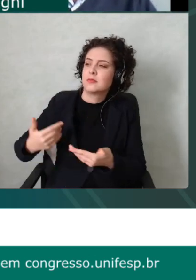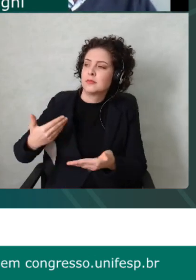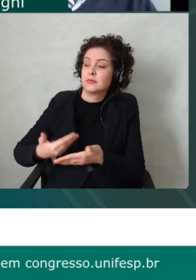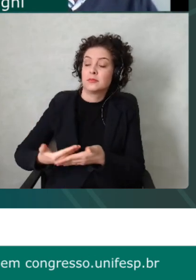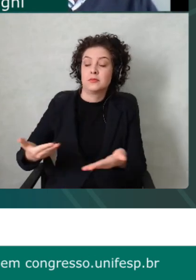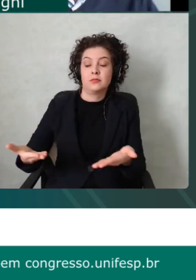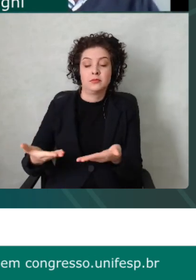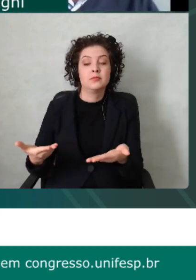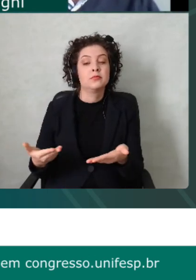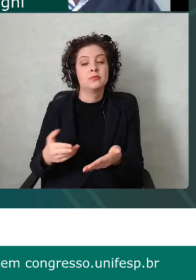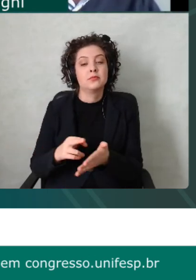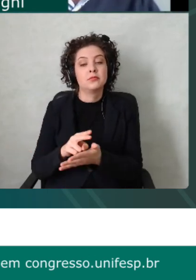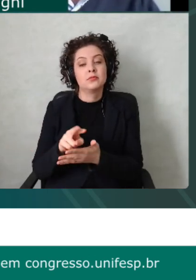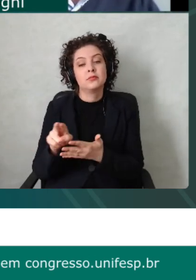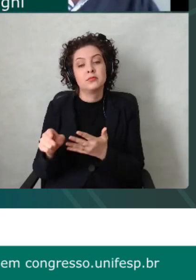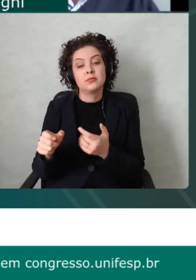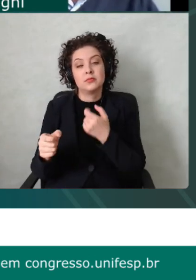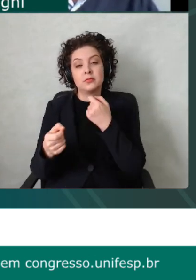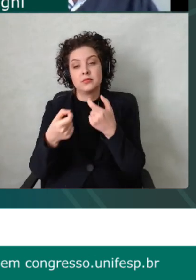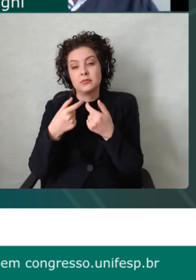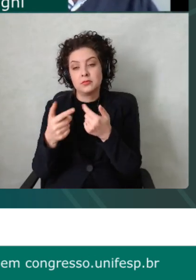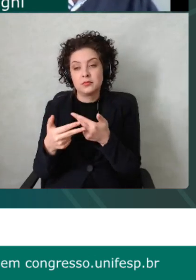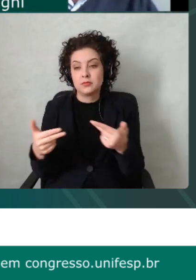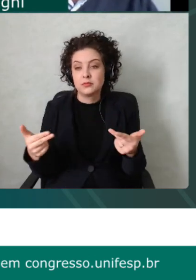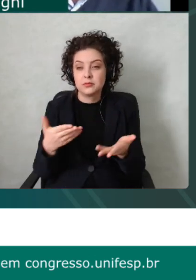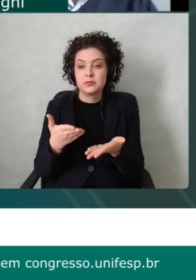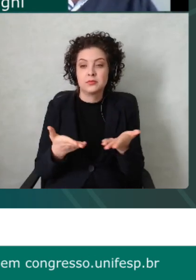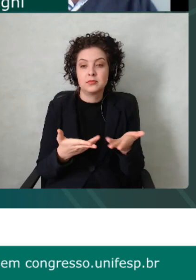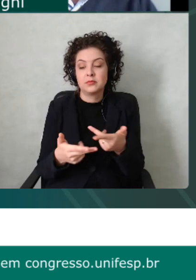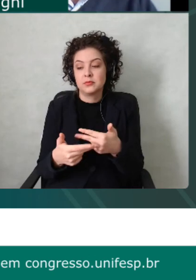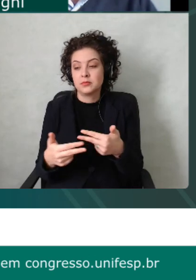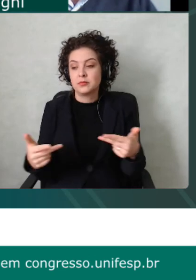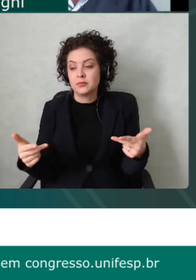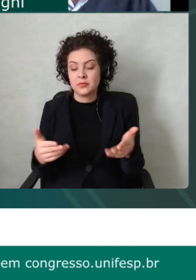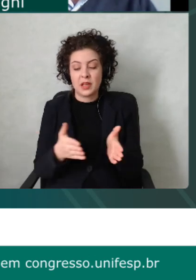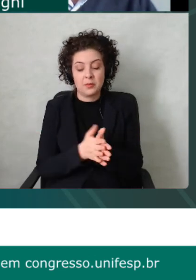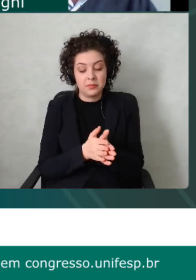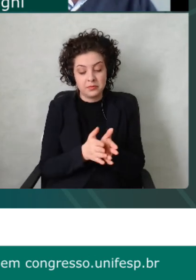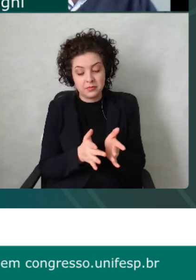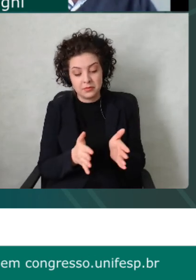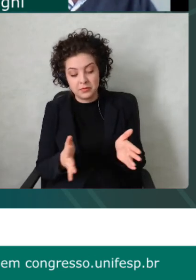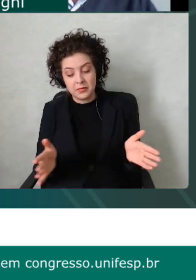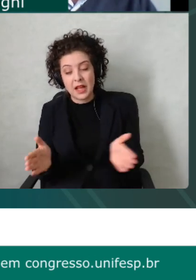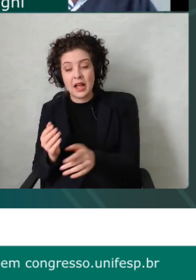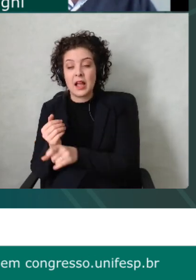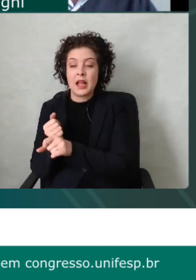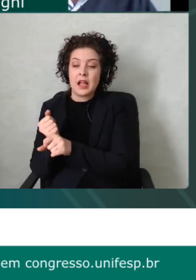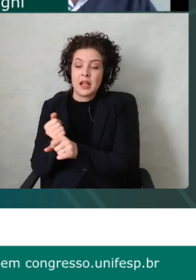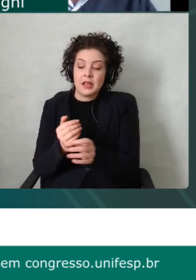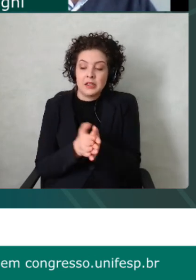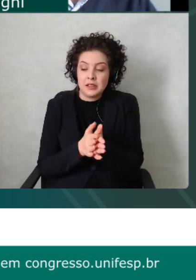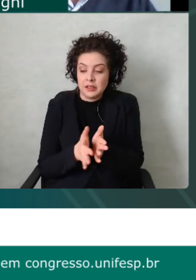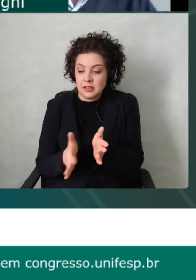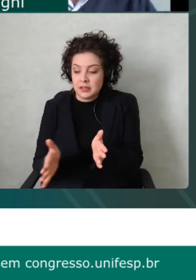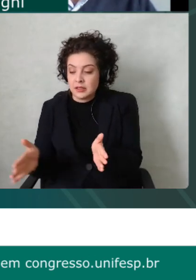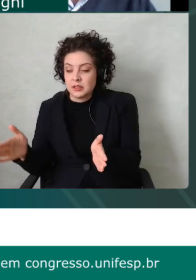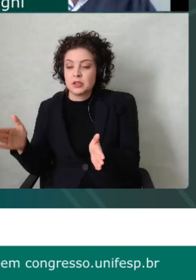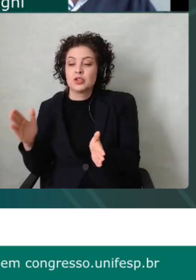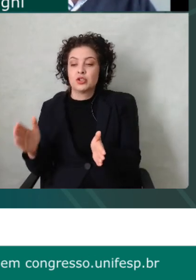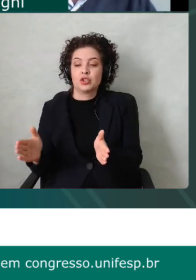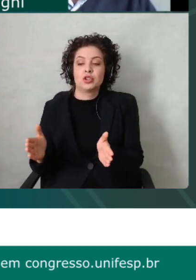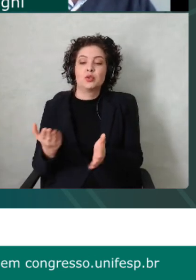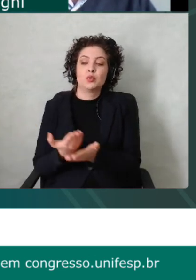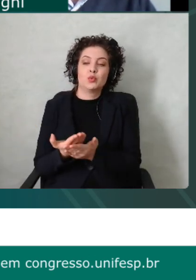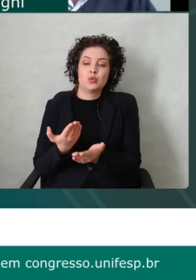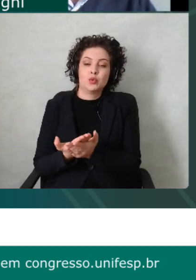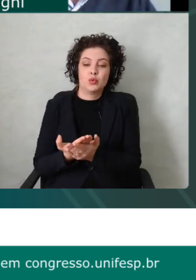várias drogas, vários tratamentos, foi um período longo, e estamos chegando aí no momento que, quem sabe, a gente